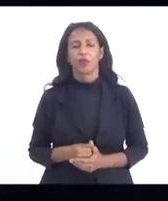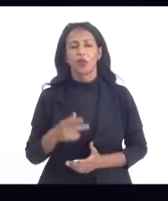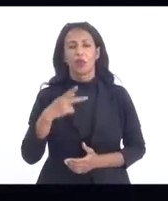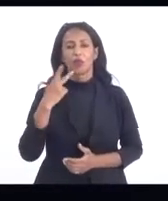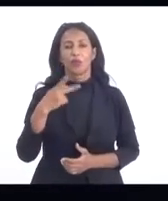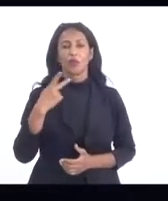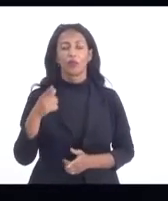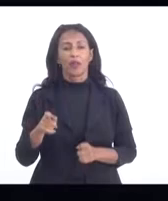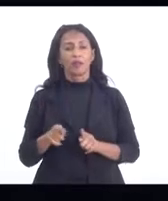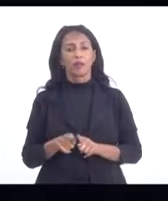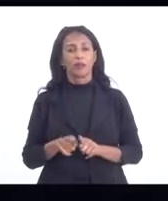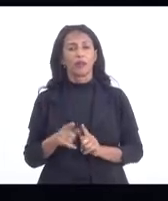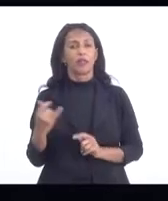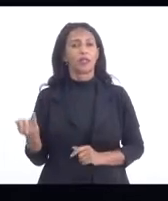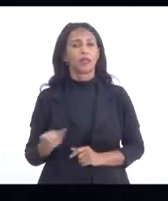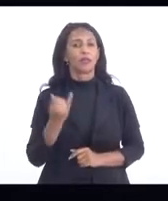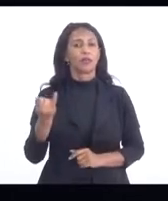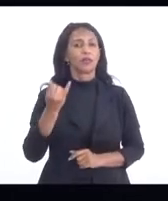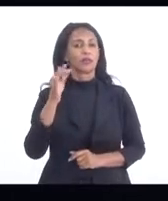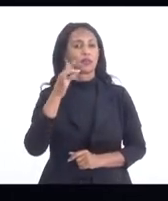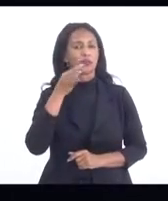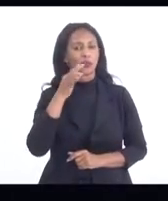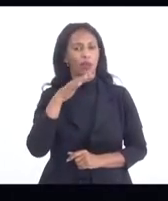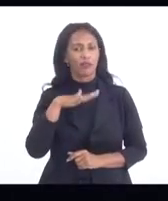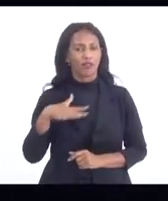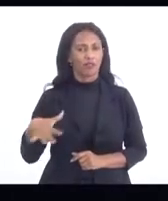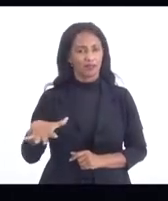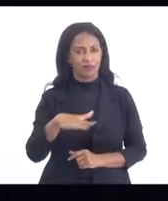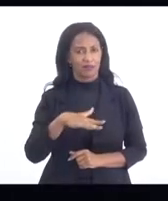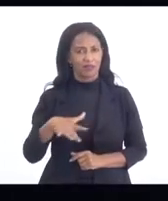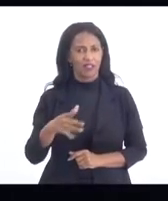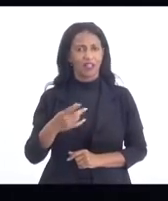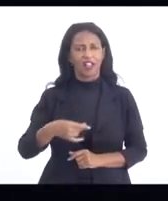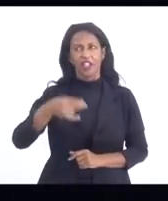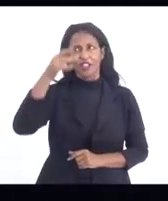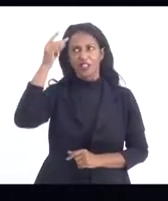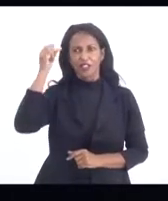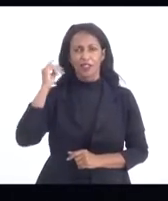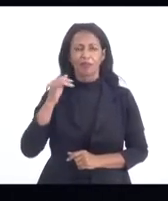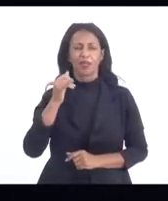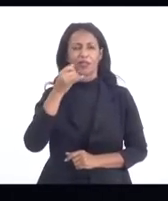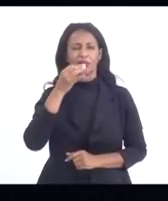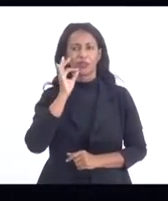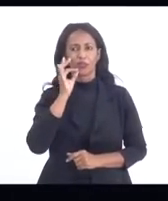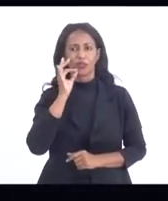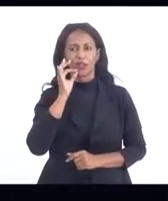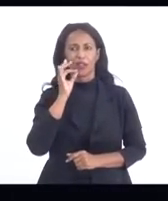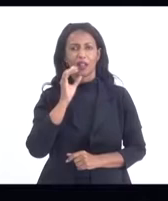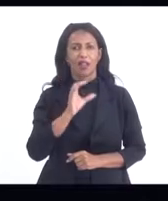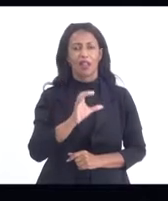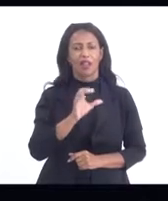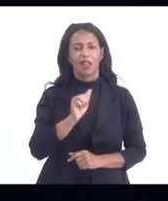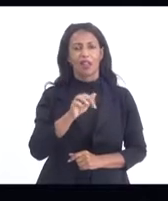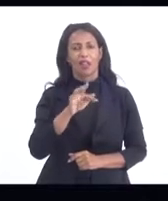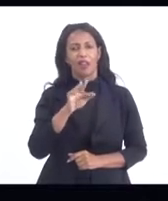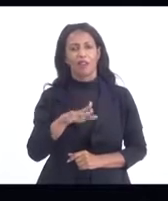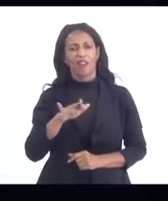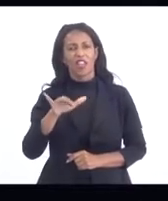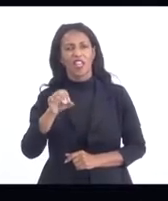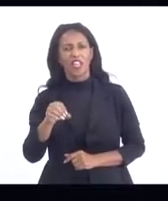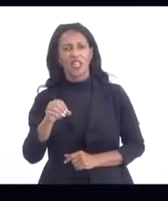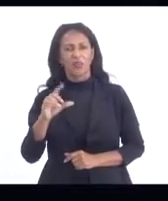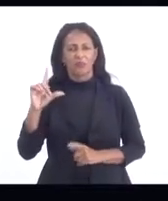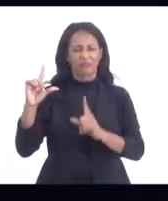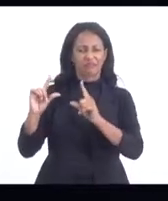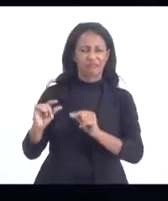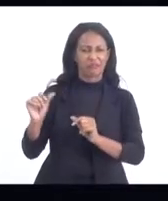falado da importância do café da nossa região. Antigamente, o café chamava café Rio, café de baixa qualidade, café